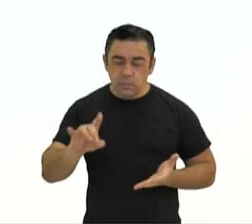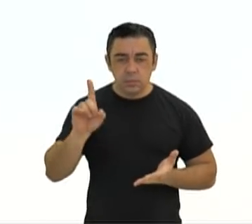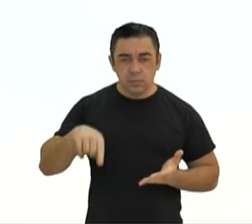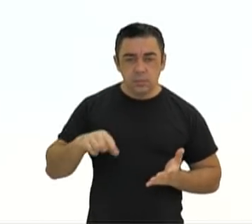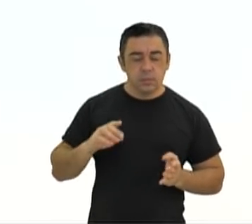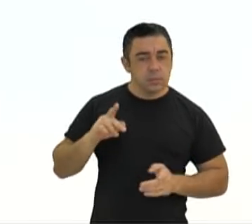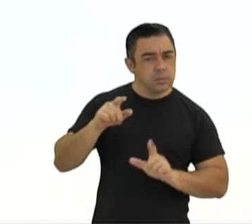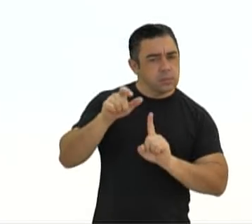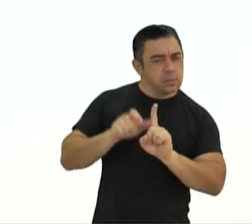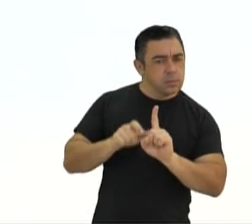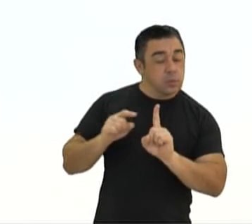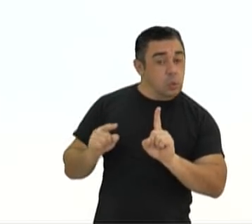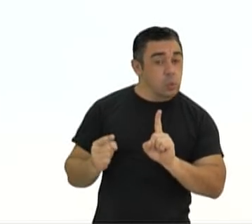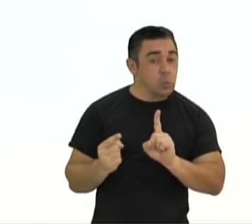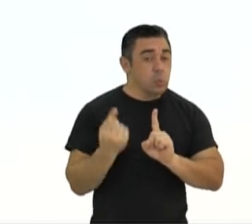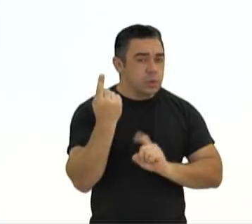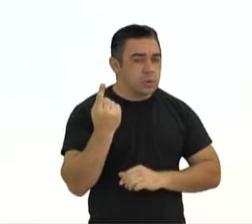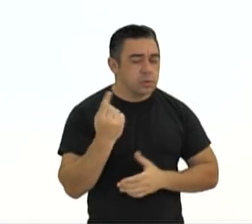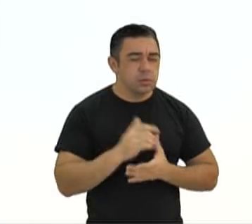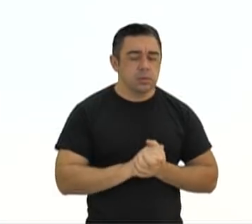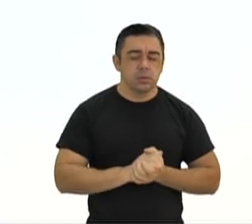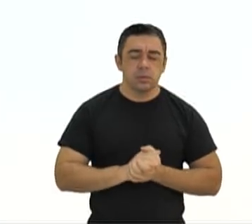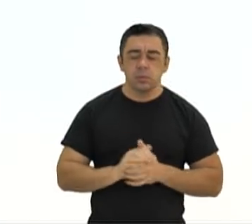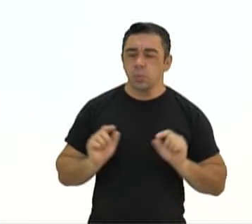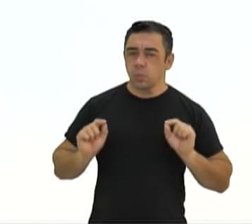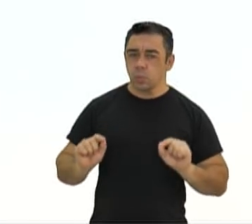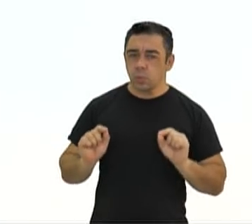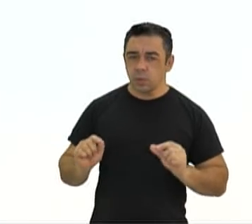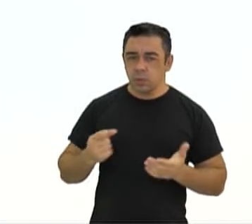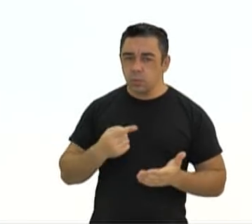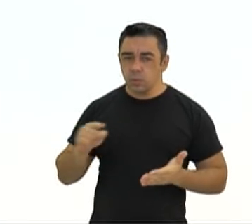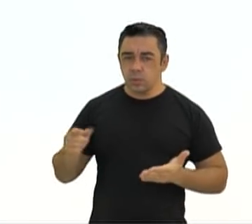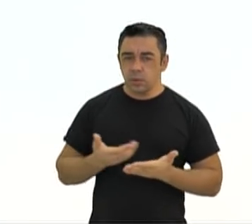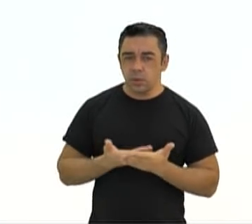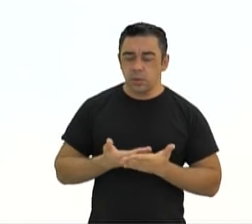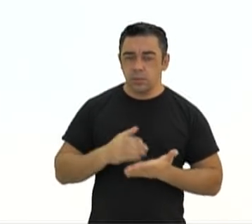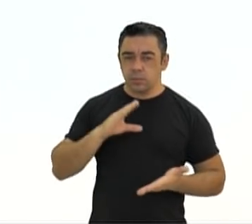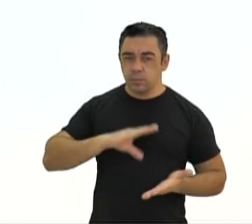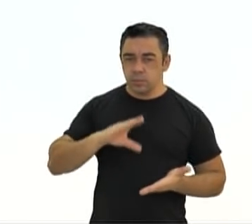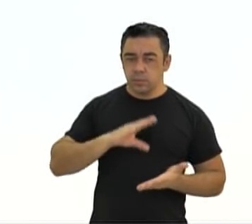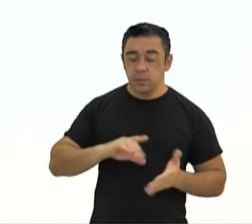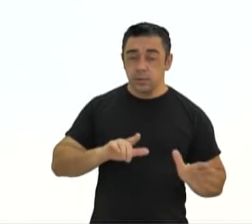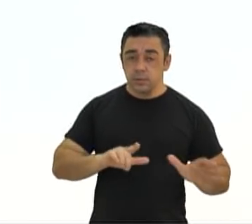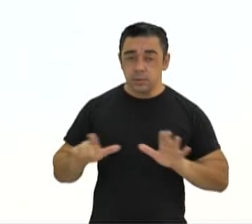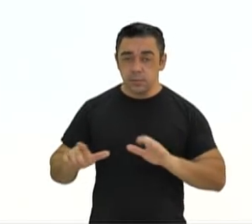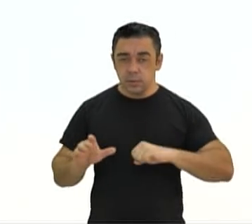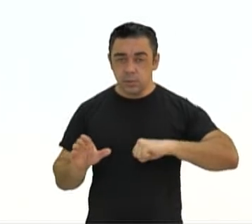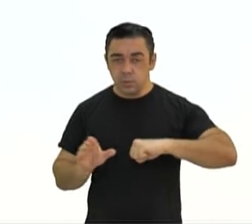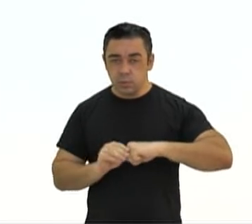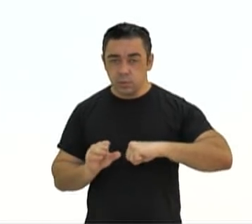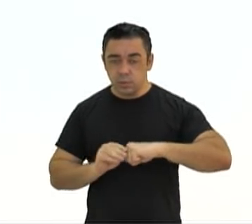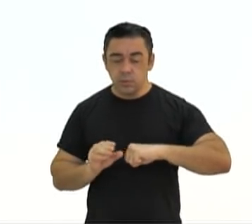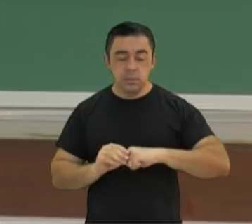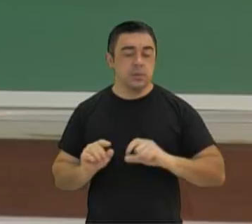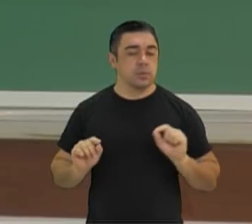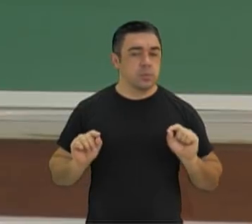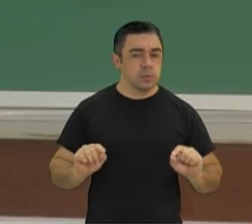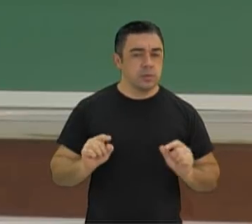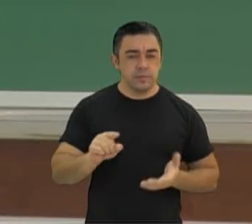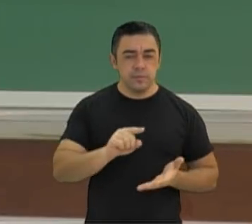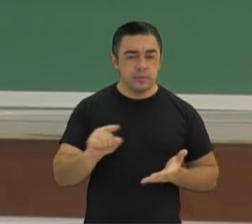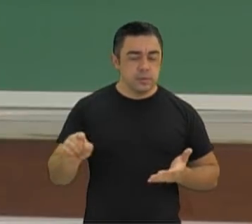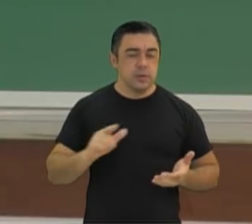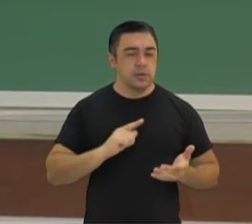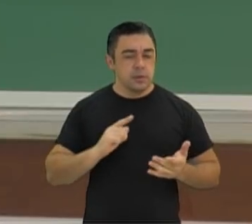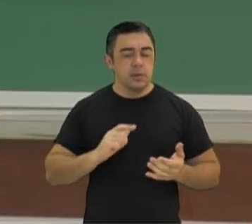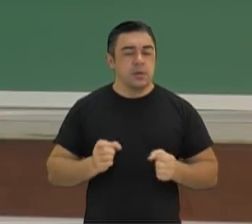único. Lembrando que lá na última aula de língua portuguesa da Semana do Conhecimento, você vai